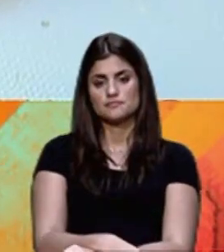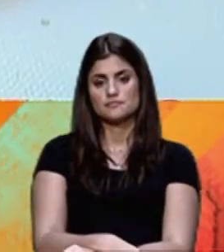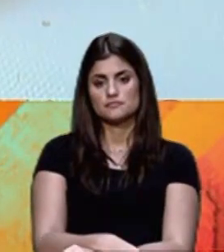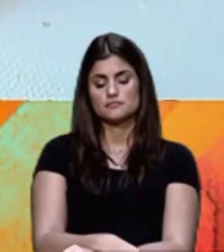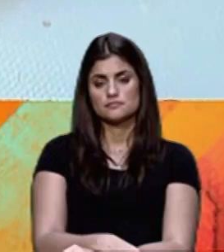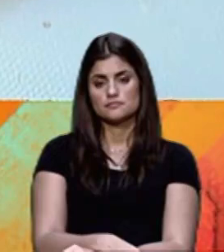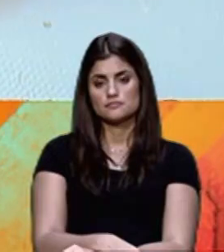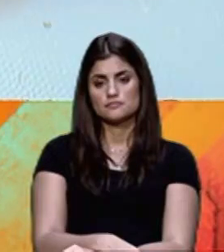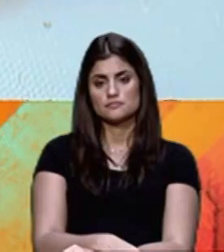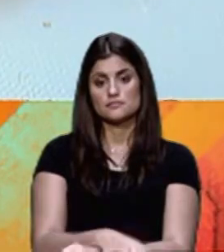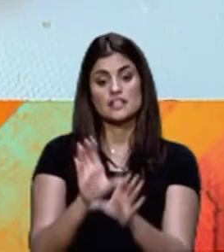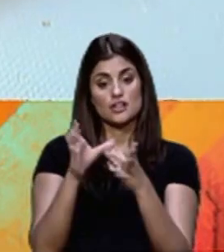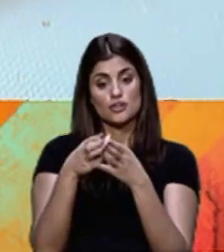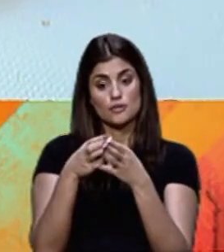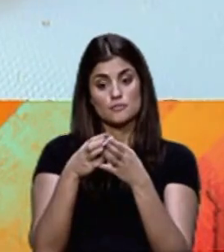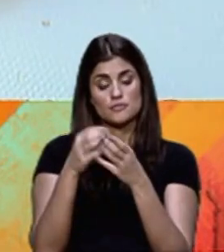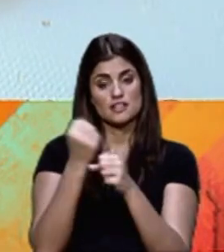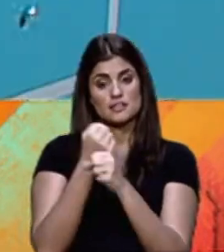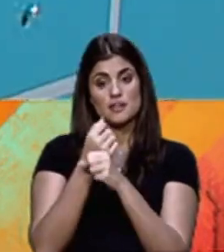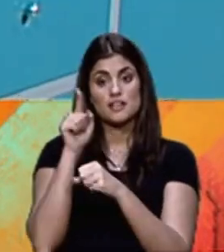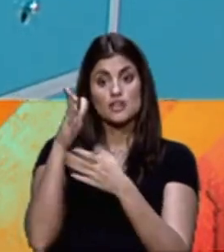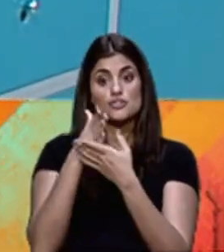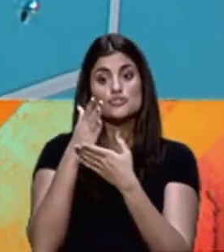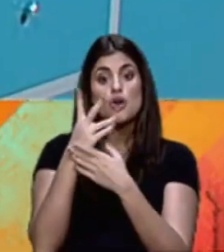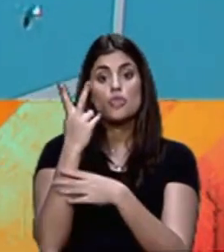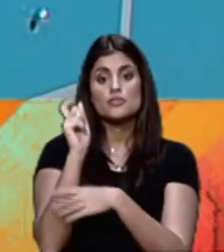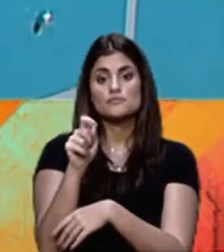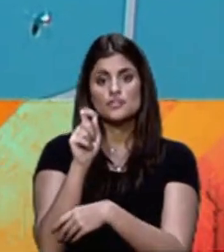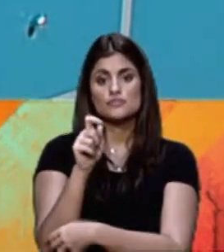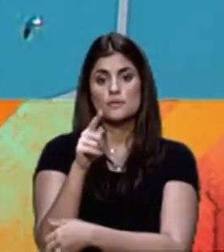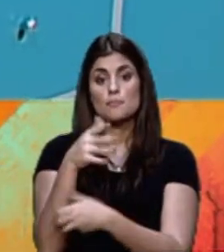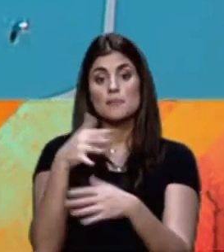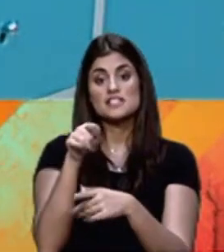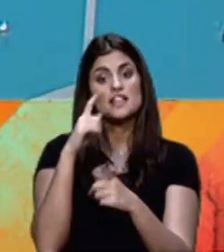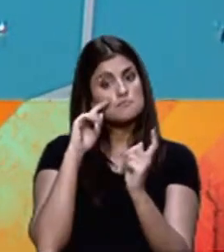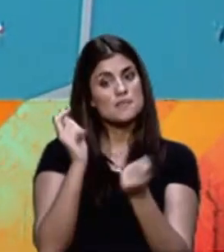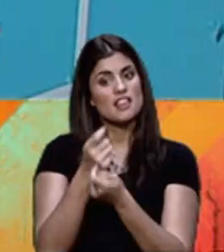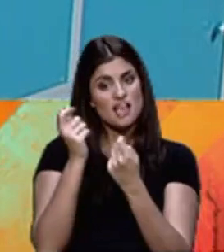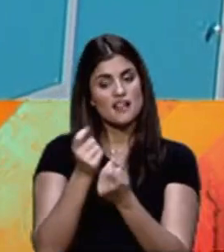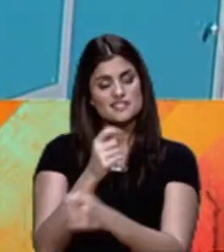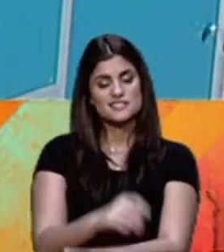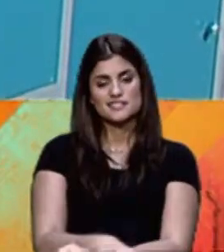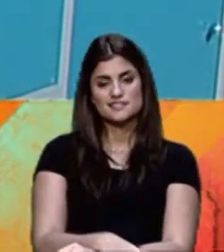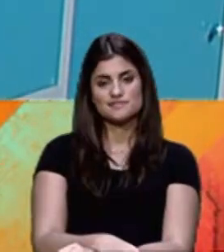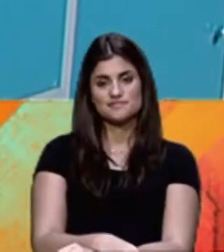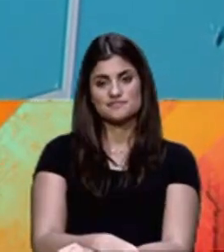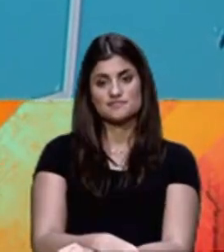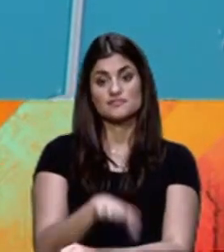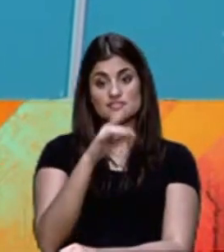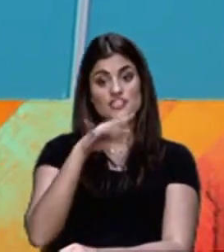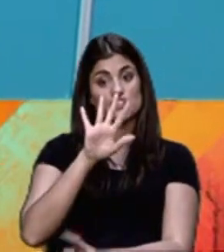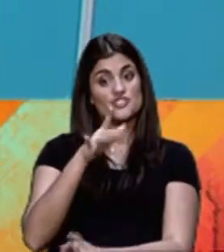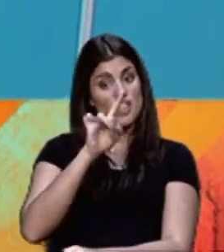Nós já vamos chegar. Sabes que me registam preocupados porque só temos 2 minutos. Mas aqui há milagres. Mas aqui há milagres. Já deviam saber disso. Aqui